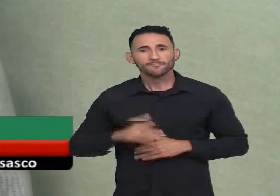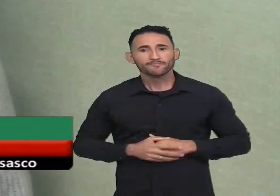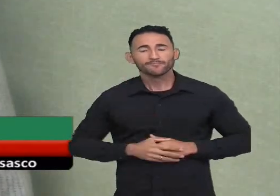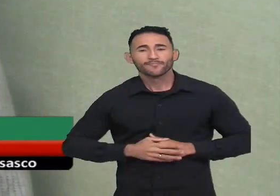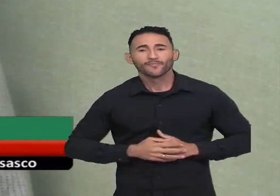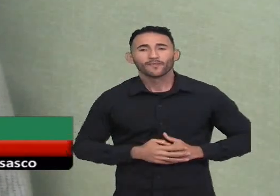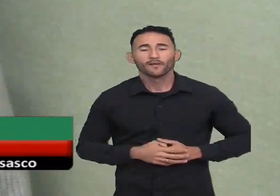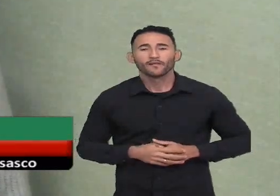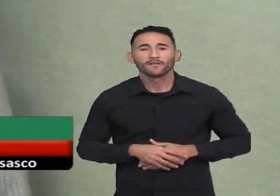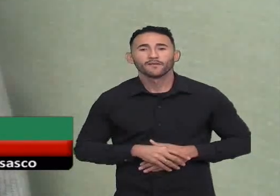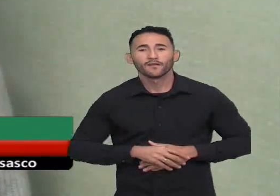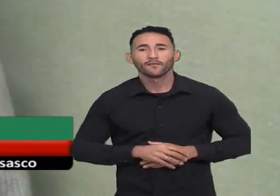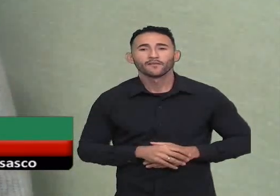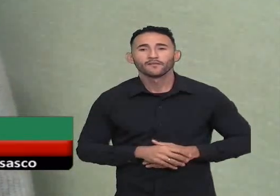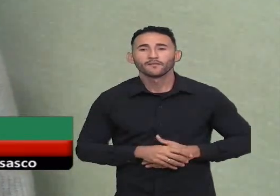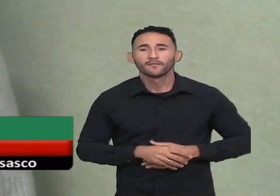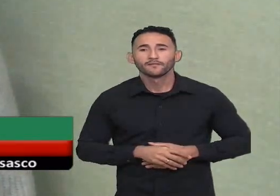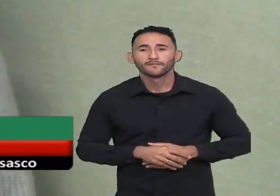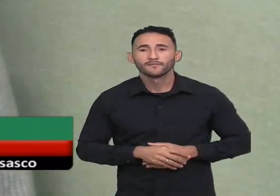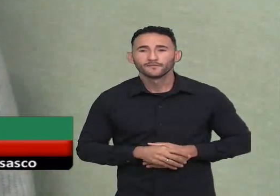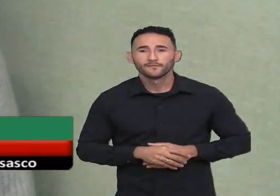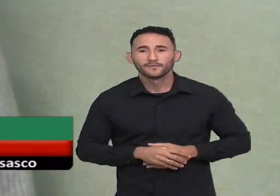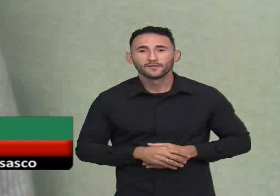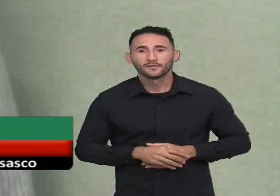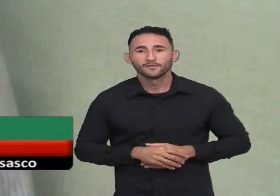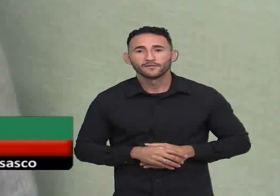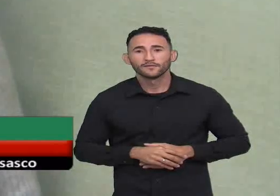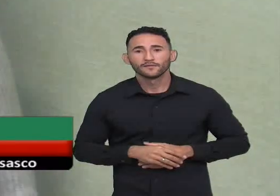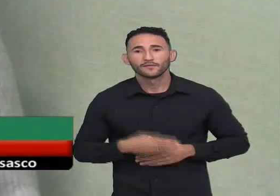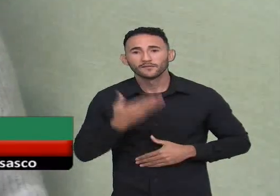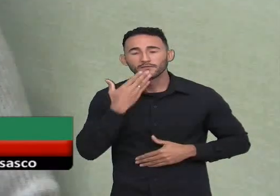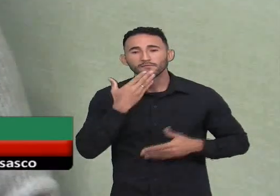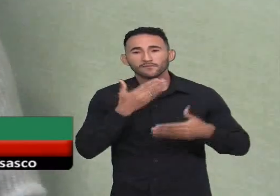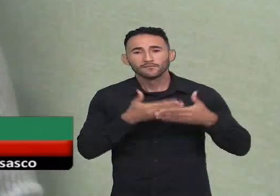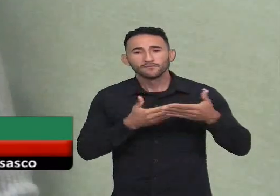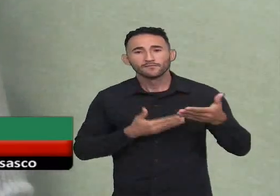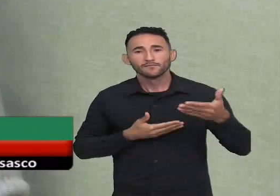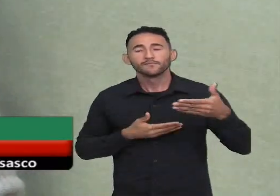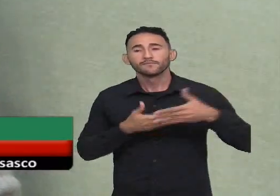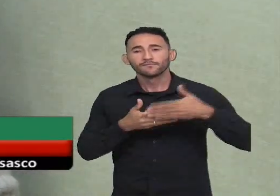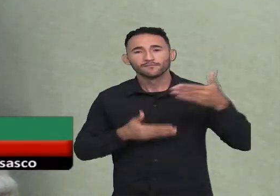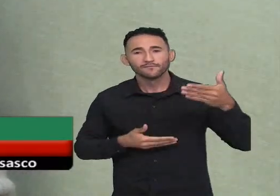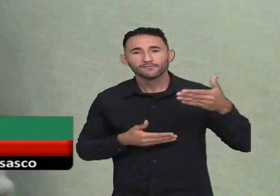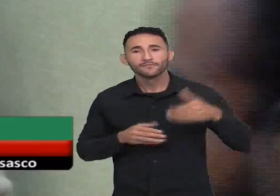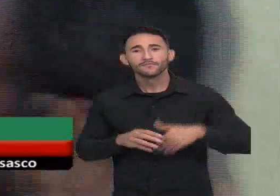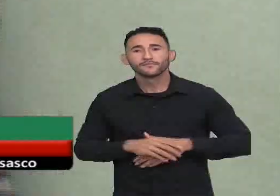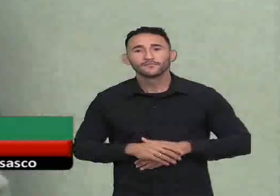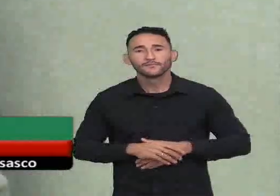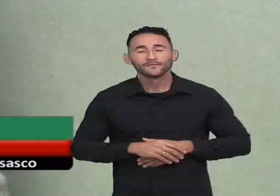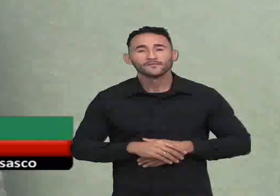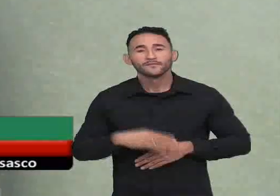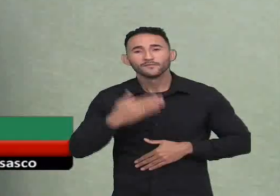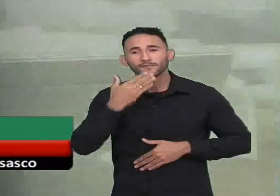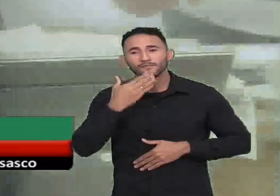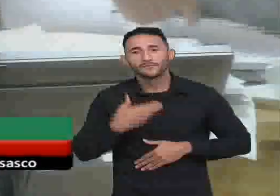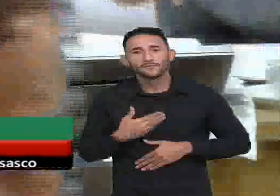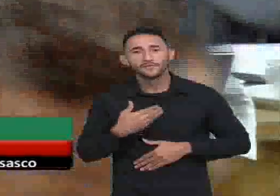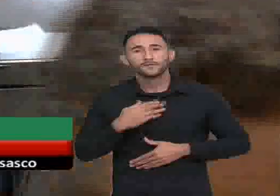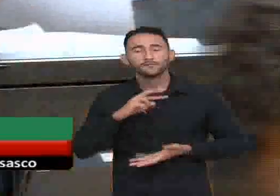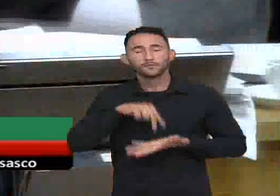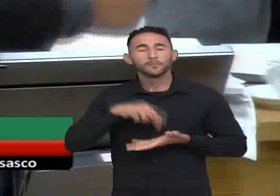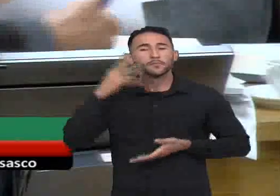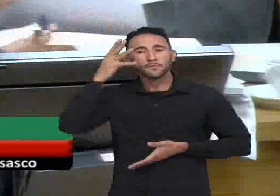Para discutir, será incluído na ordem do dia. Questão de ordem, senhor presidente. Questão de ordem, não, vereadora. É, eu estou pedindo para